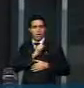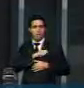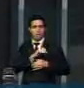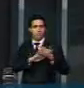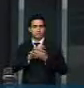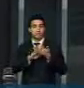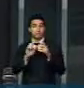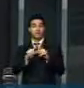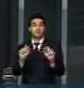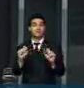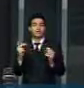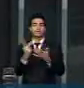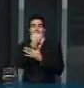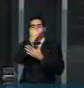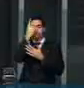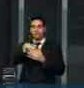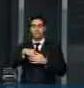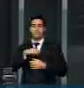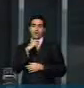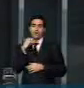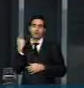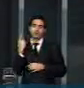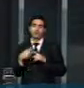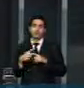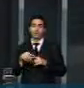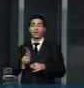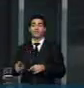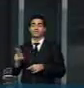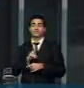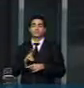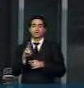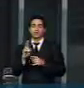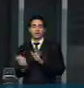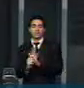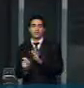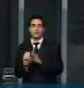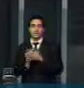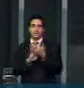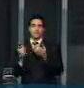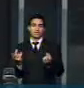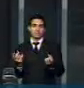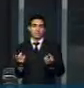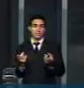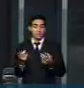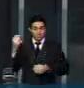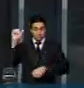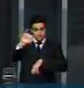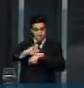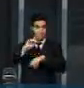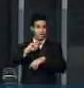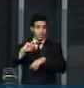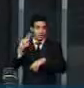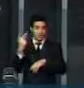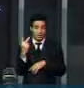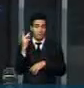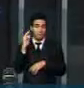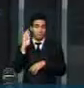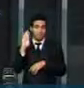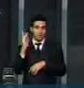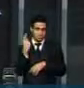até mortos por usar a droga ao invés de vendê-la. Em Belo Horizonte, Minas Gerais, temos